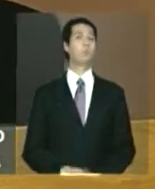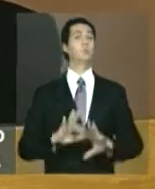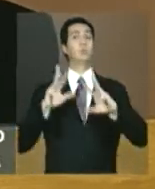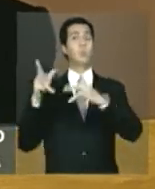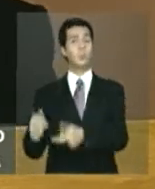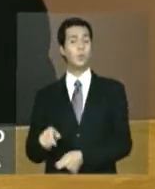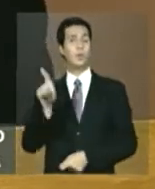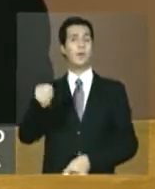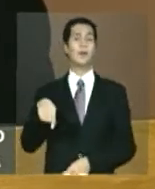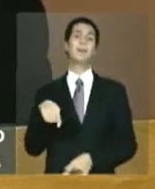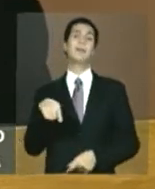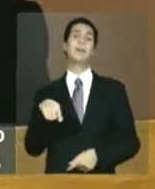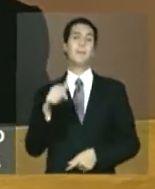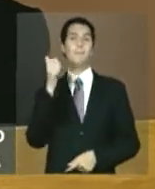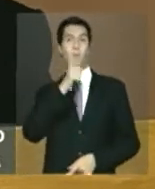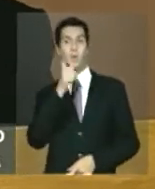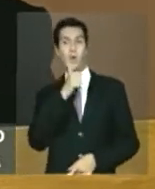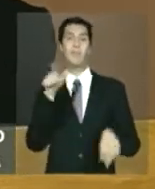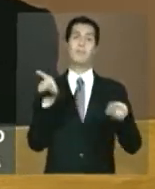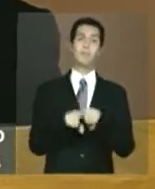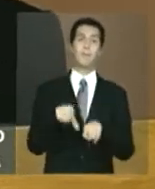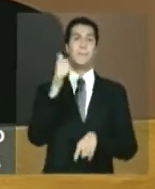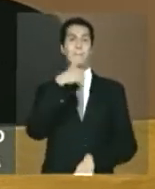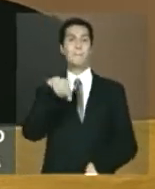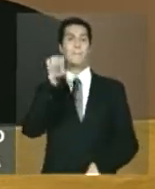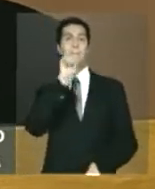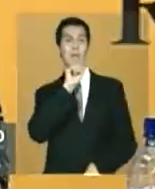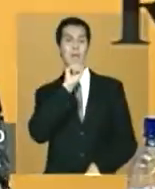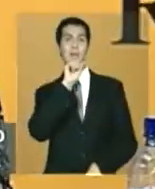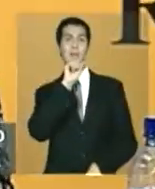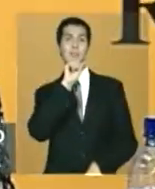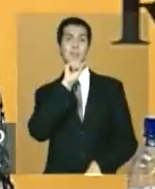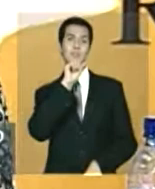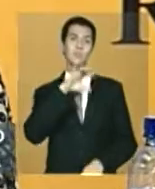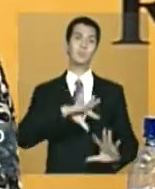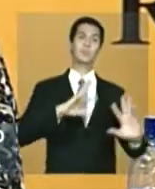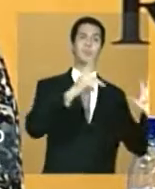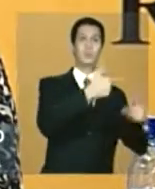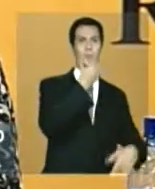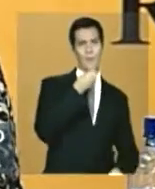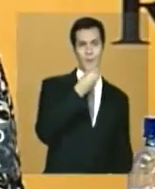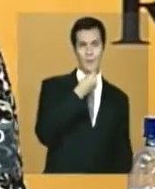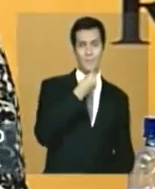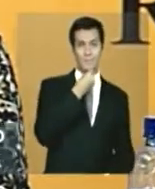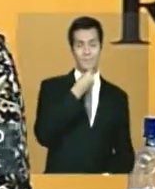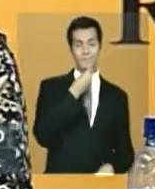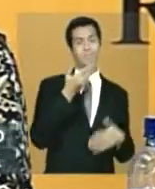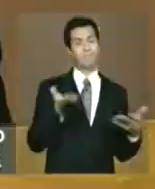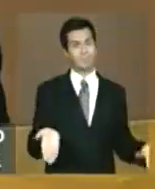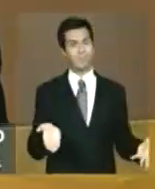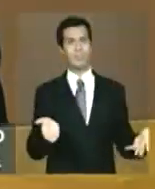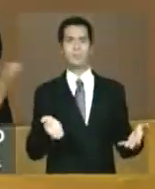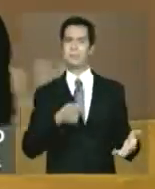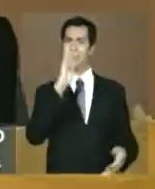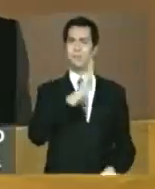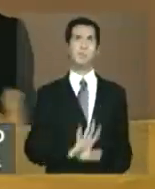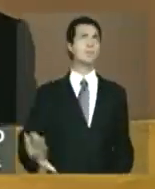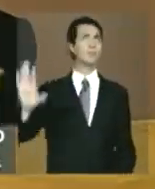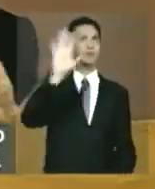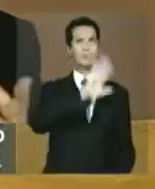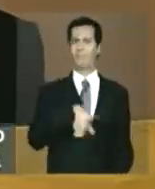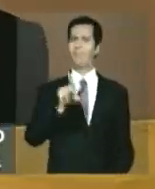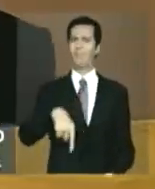Eh o Brasil realmente é um Brasil feminino né o mundo e essas